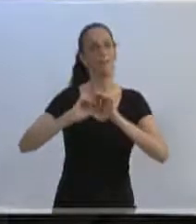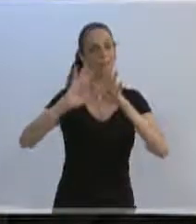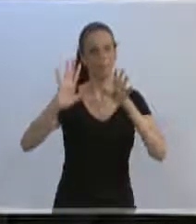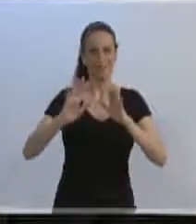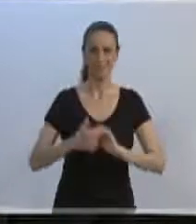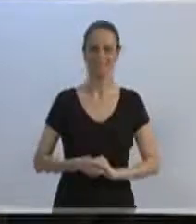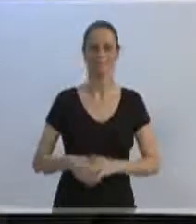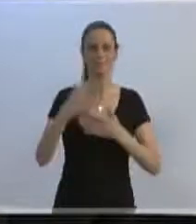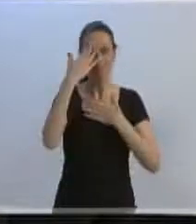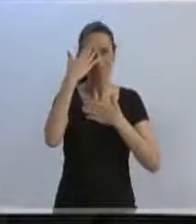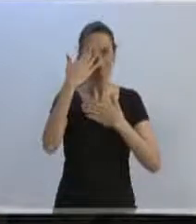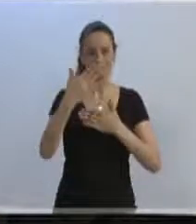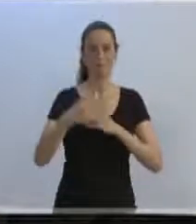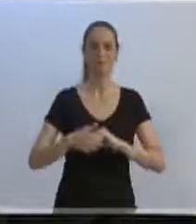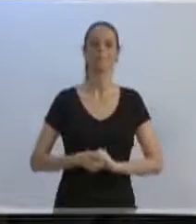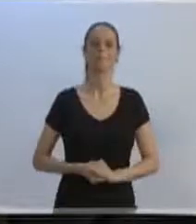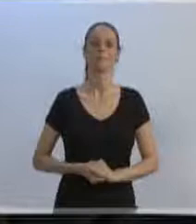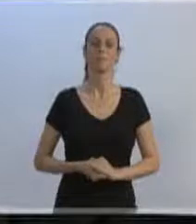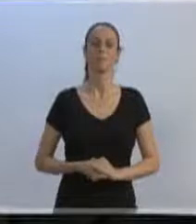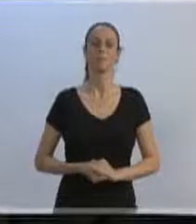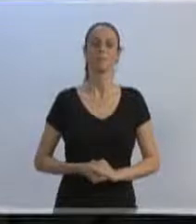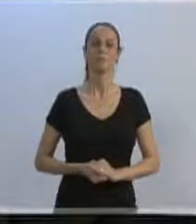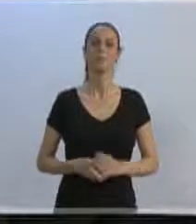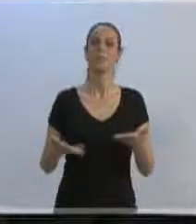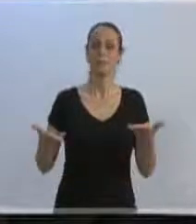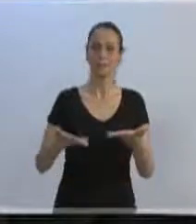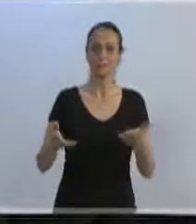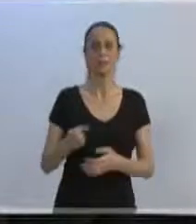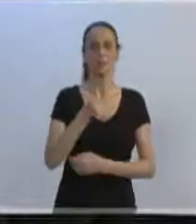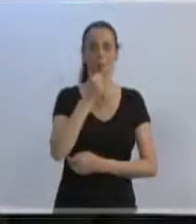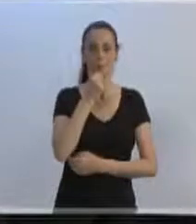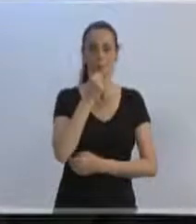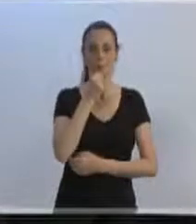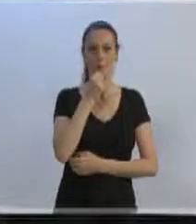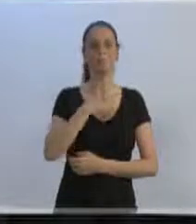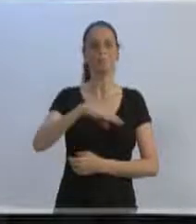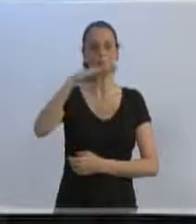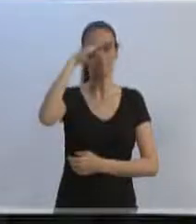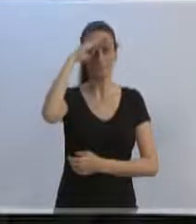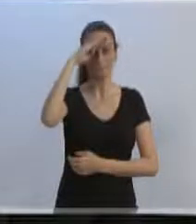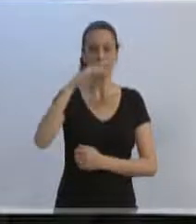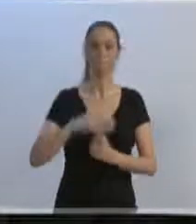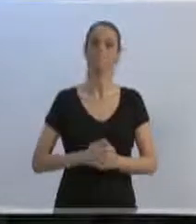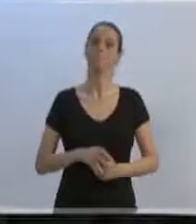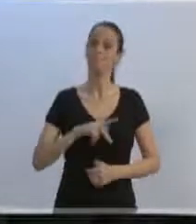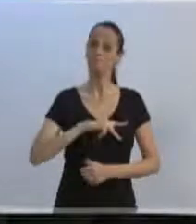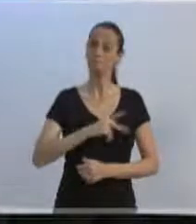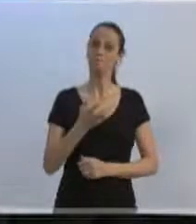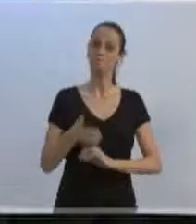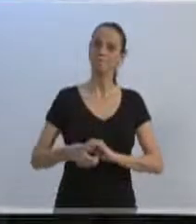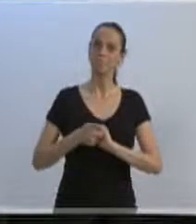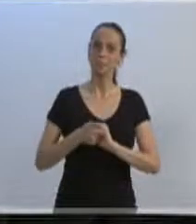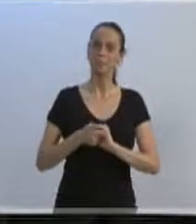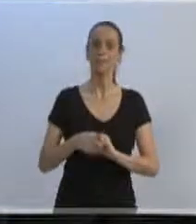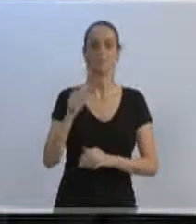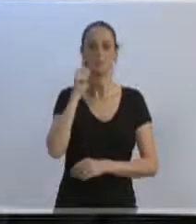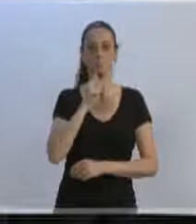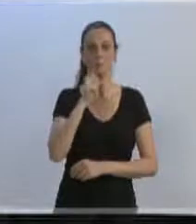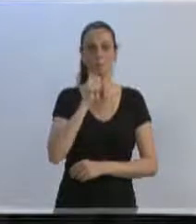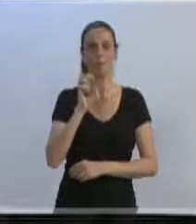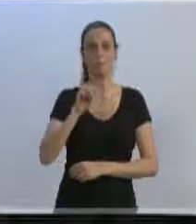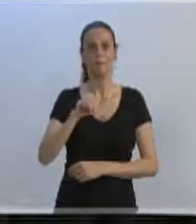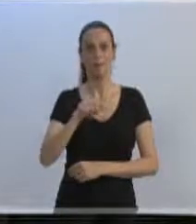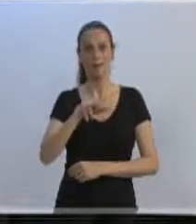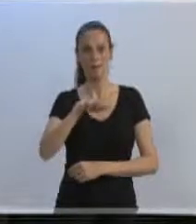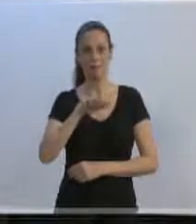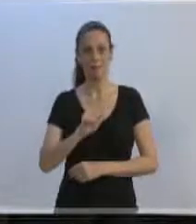liberada obrigado presidente conselho pela ordem vereador jovino cardoso neto quero parabenizar a maria do carmo também